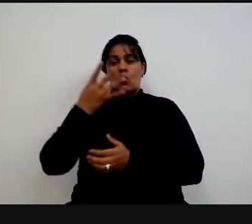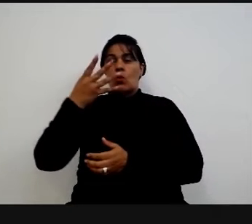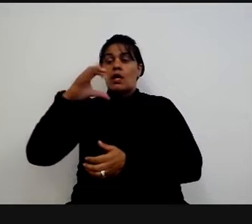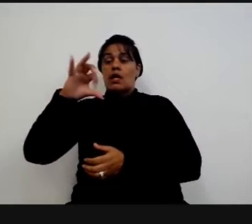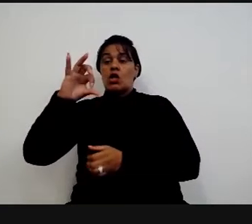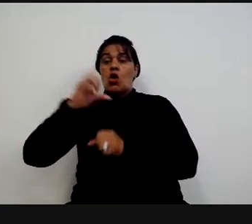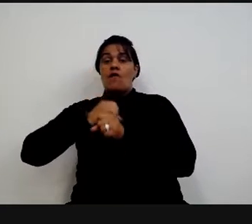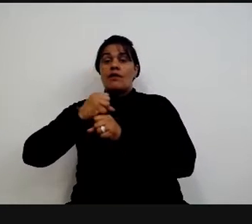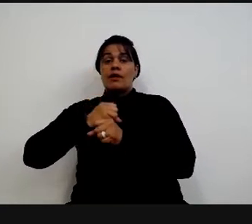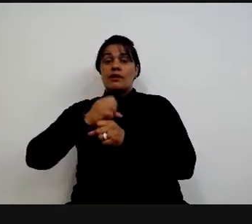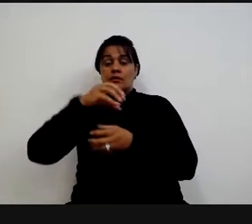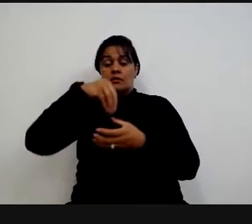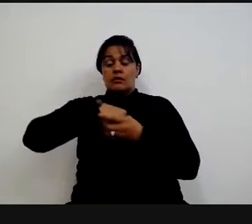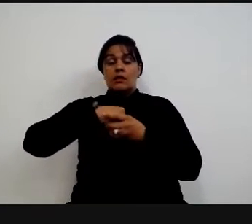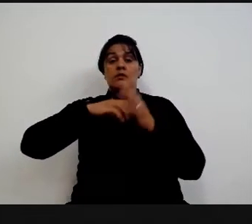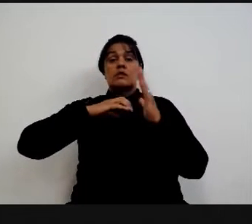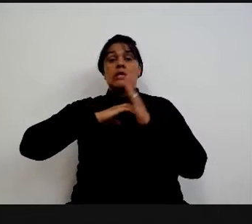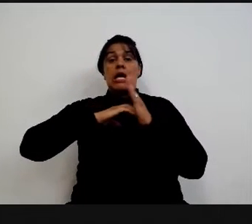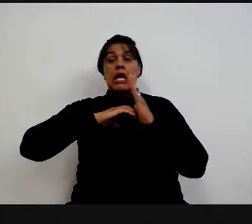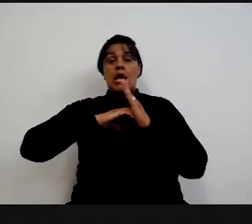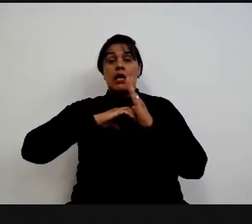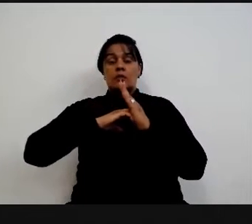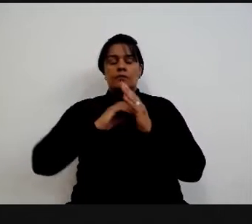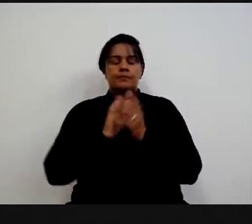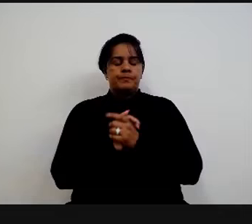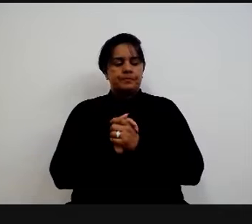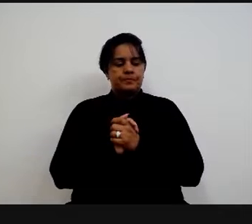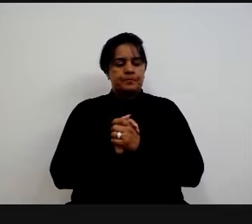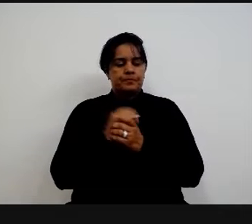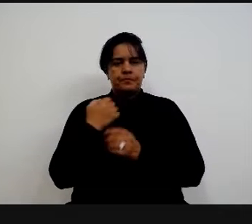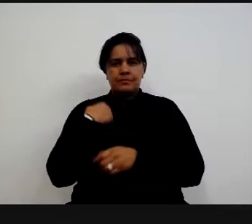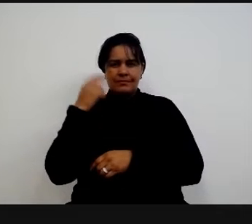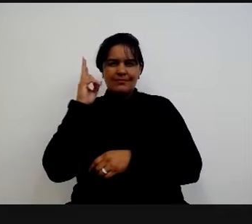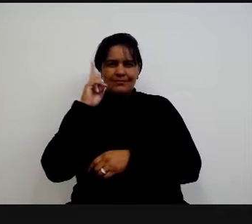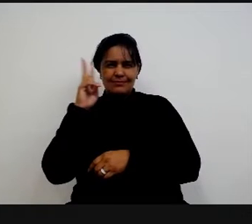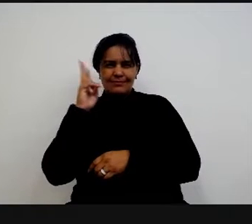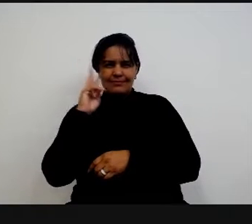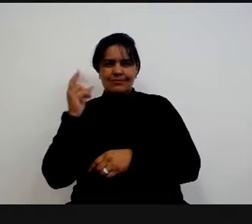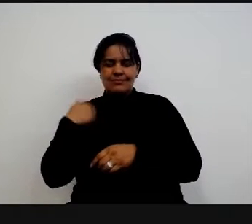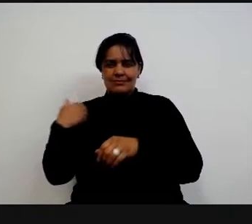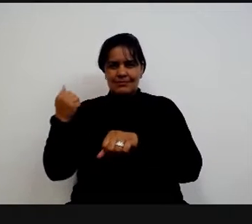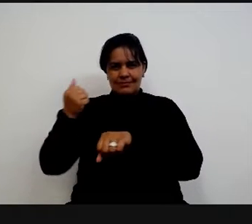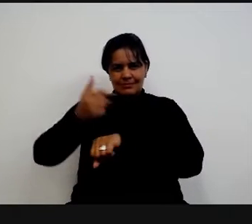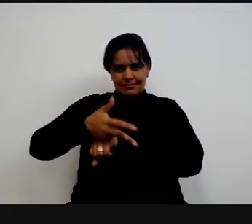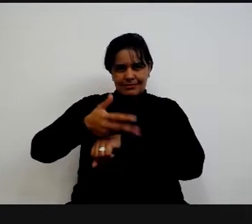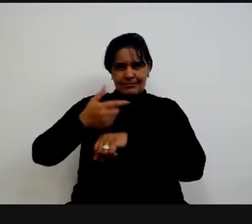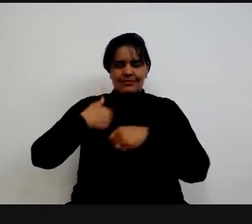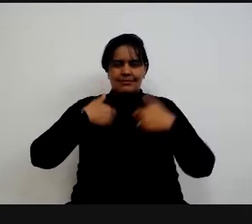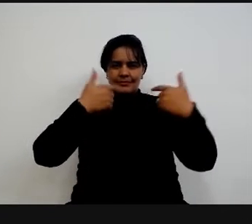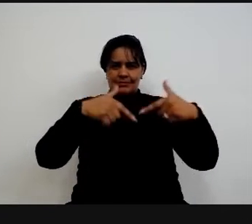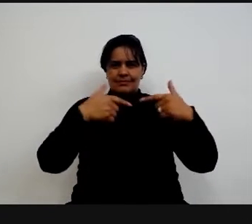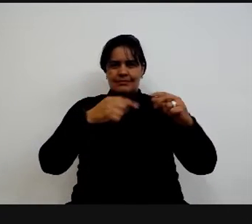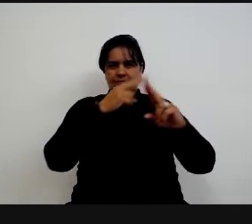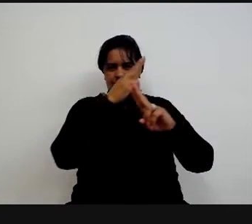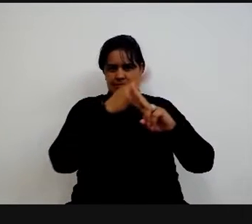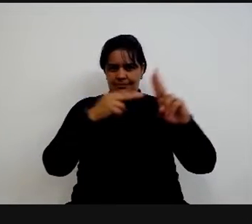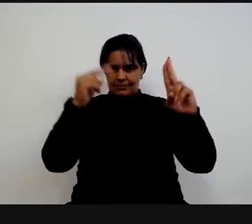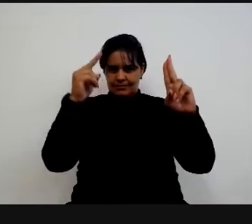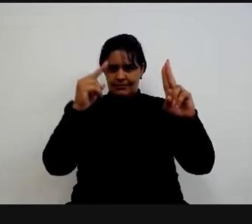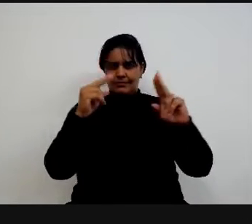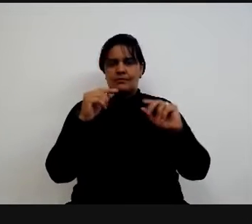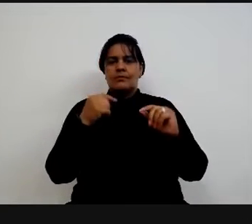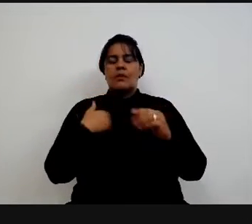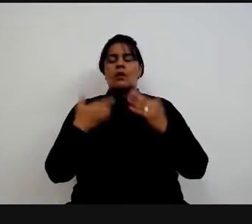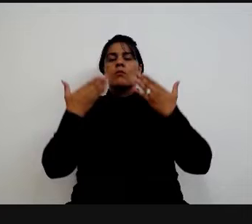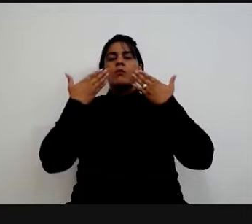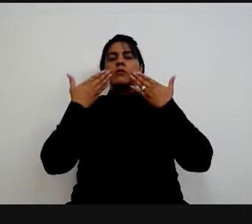Senado. Eu me lembro quando eu entrei como servidor da Universidade de Brasília, eu me apresentei no Serviço de Seleção